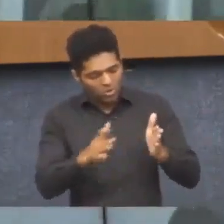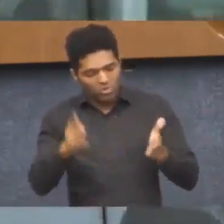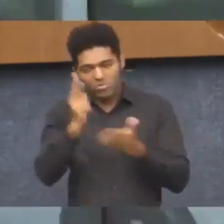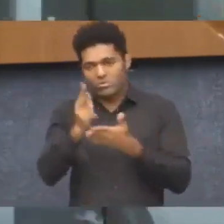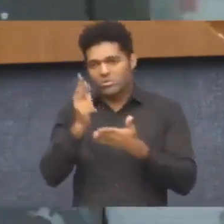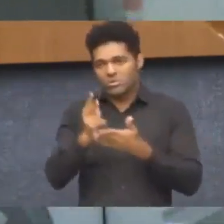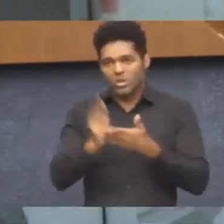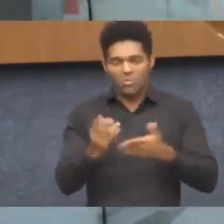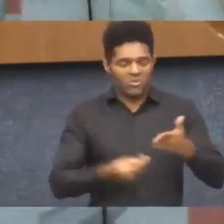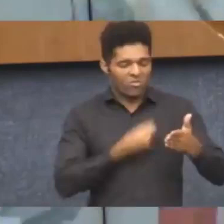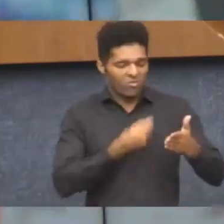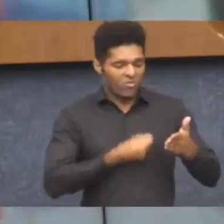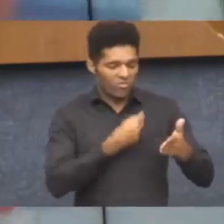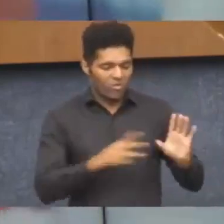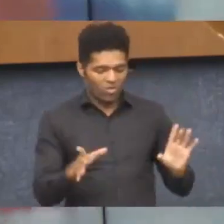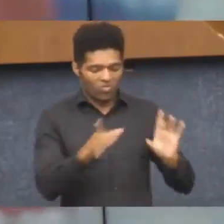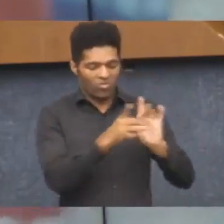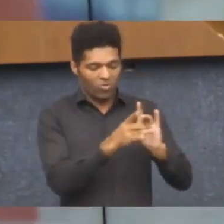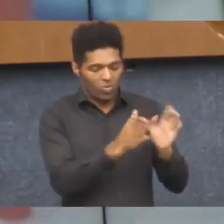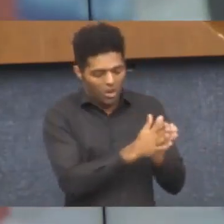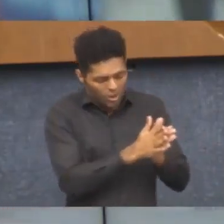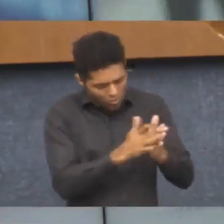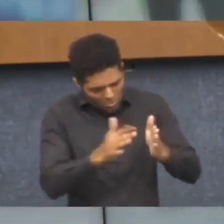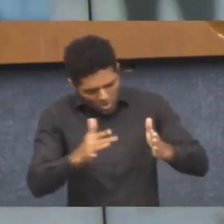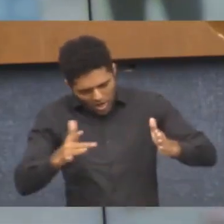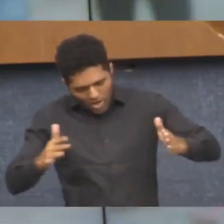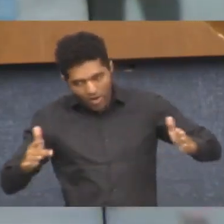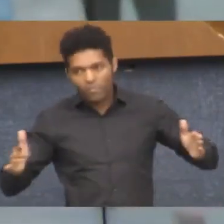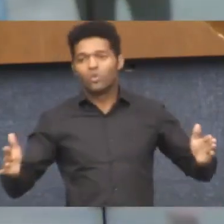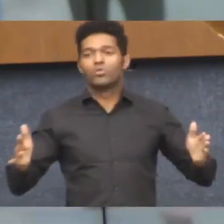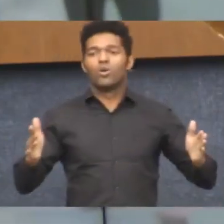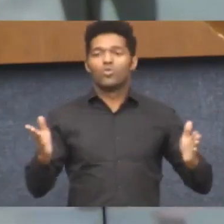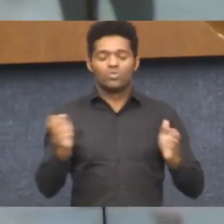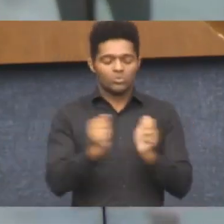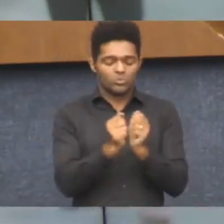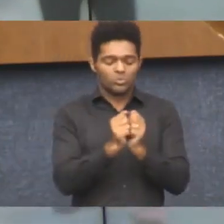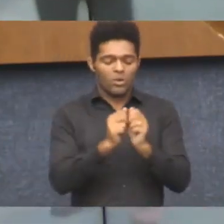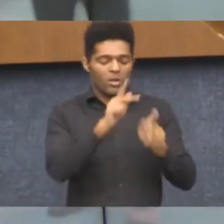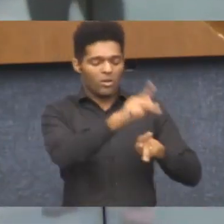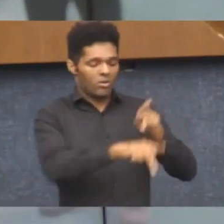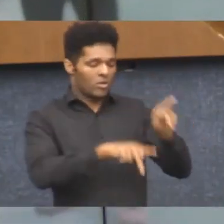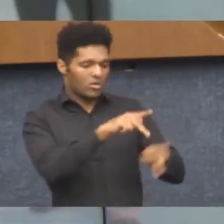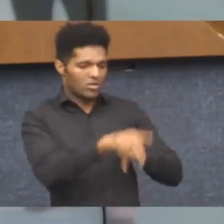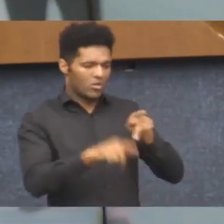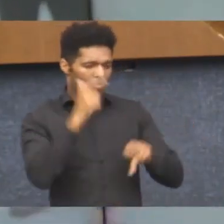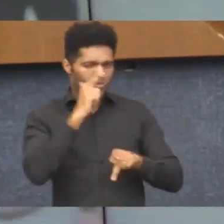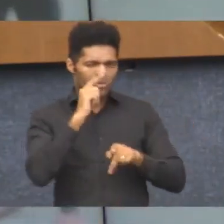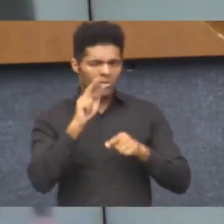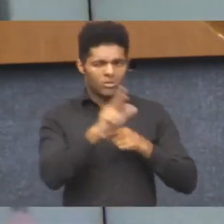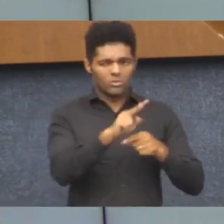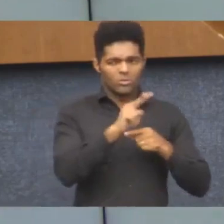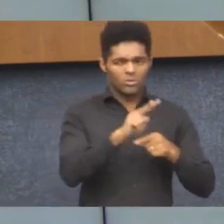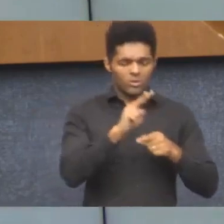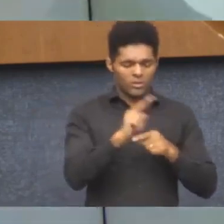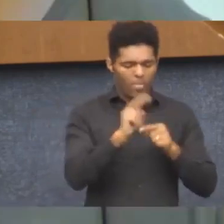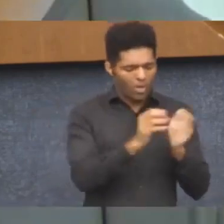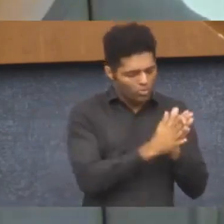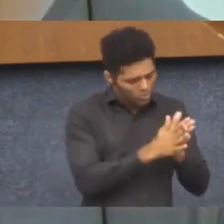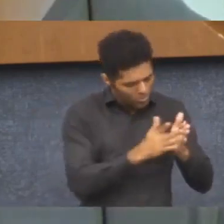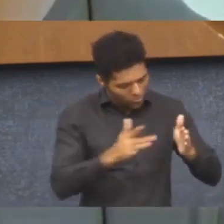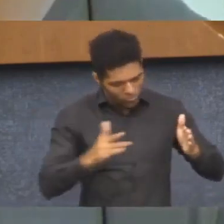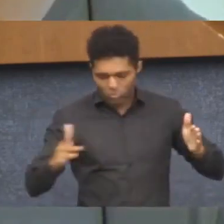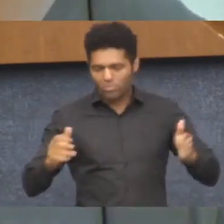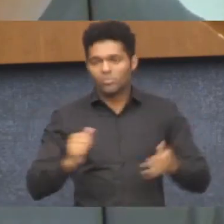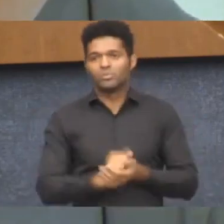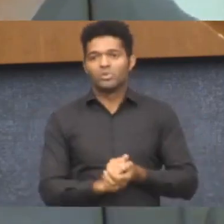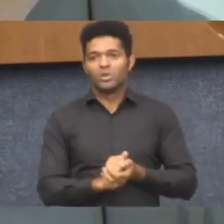ali realmente vinculado com aquela população e conseguindo prestar um melhor cuidado ao longo do tempo.